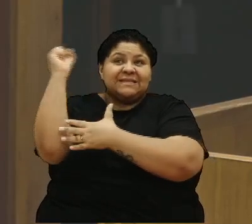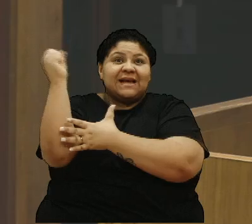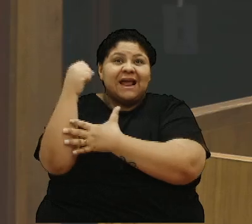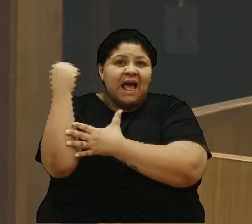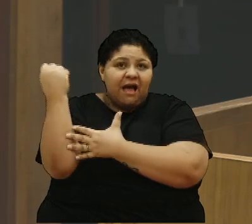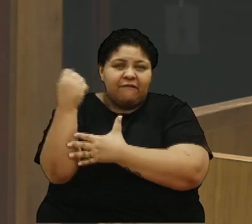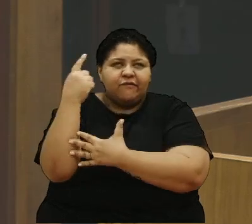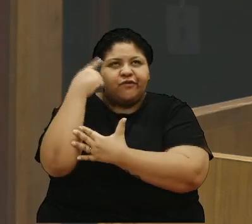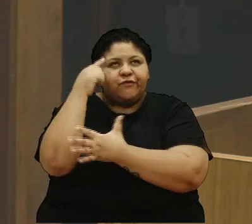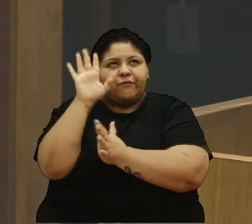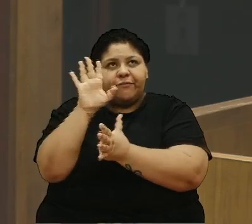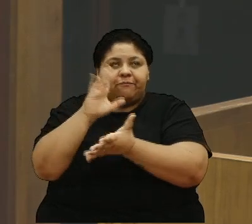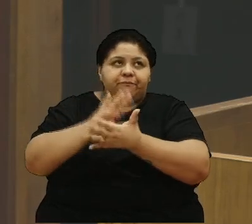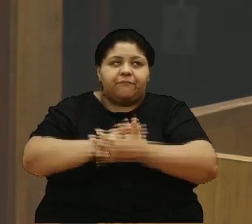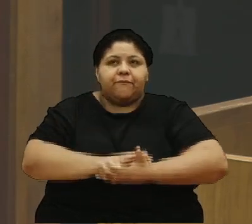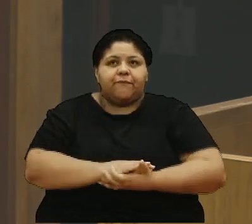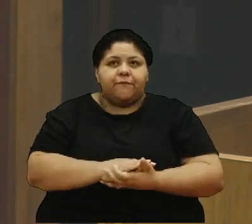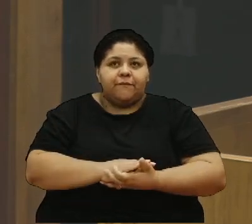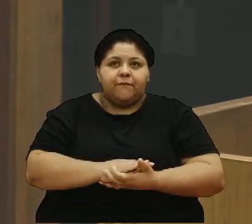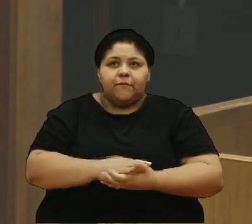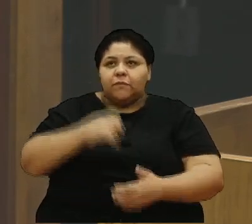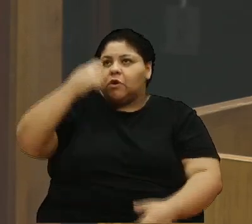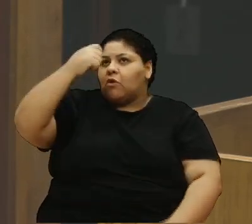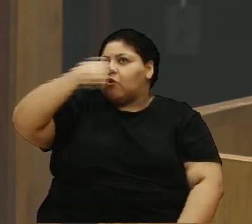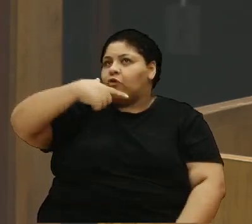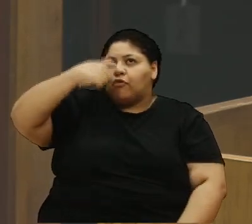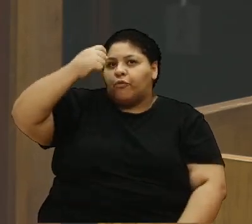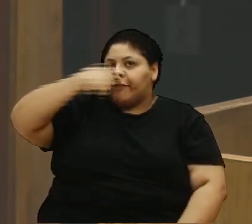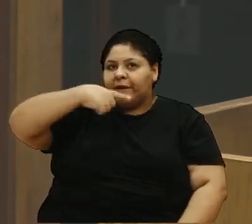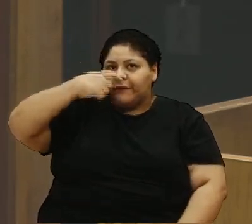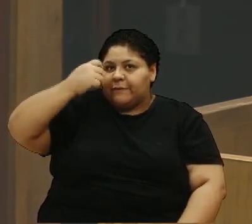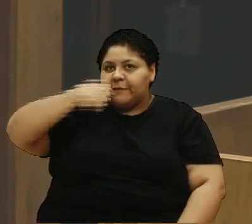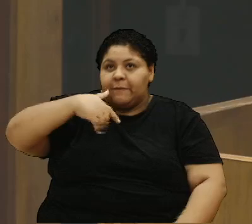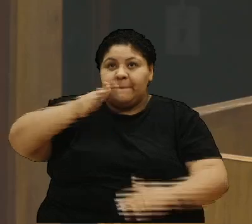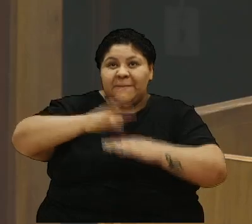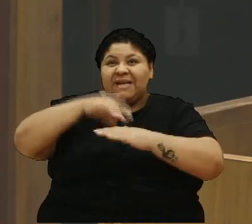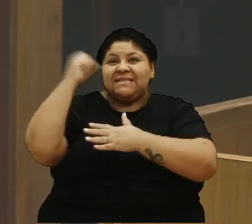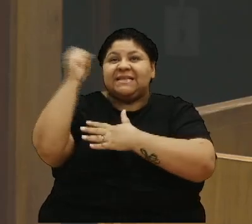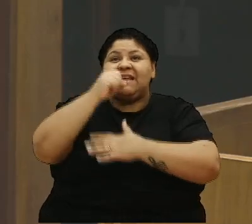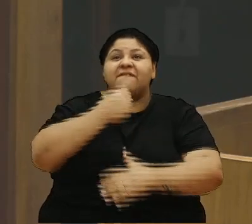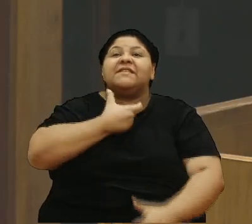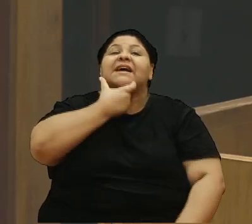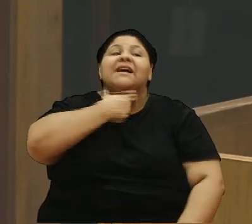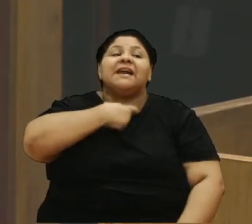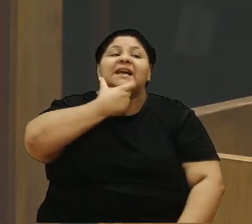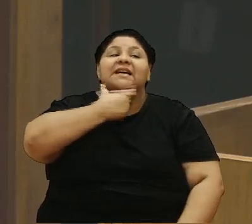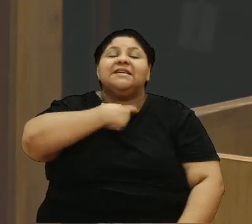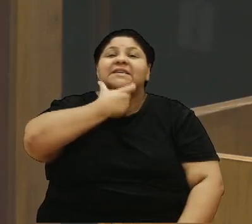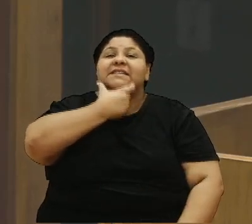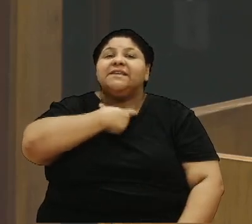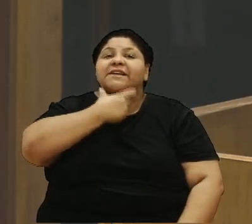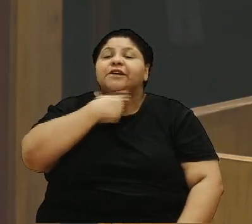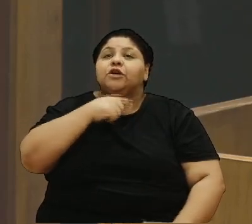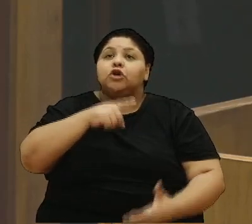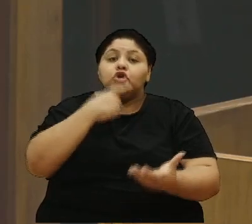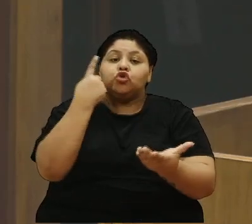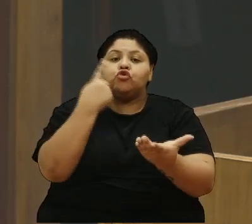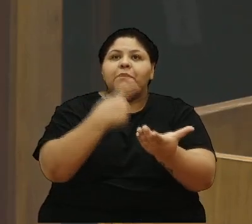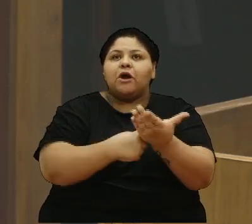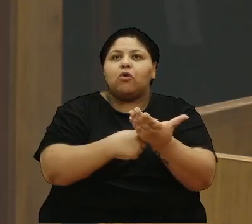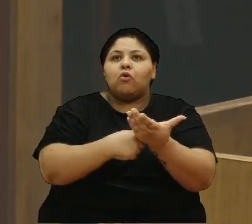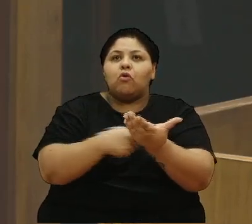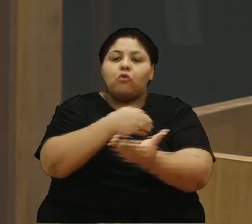Vamos pensar numa gripe que se agudiza, na garganta, por exemplo. Tu marcou o